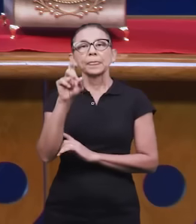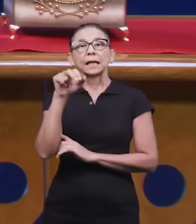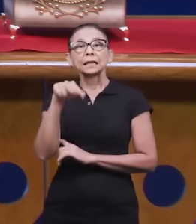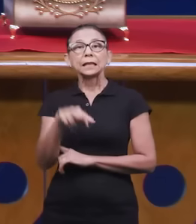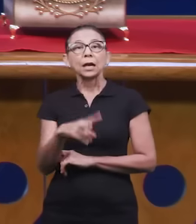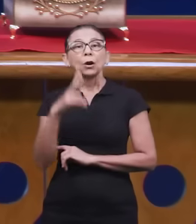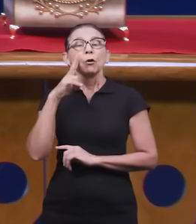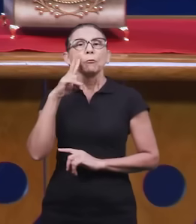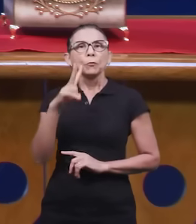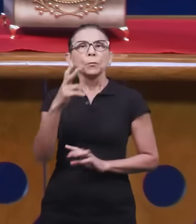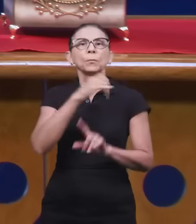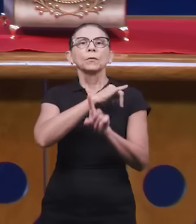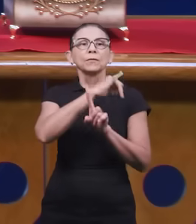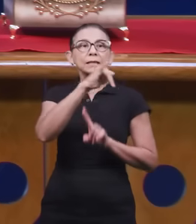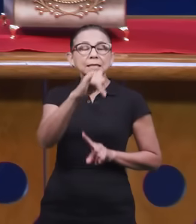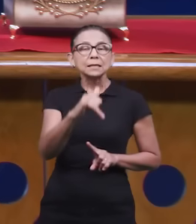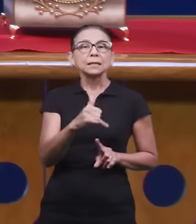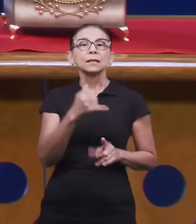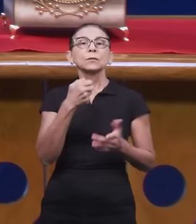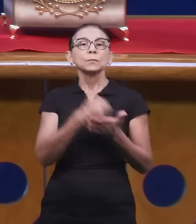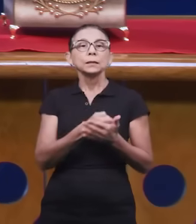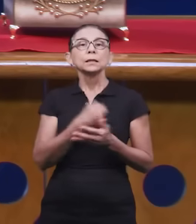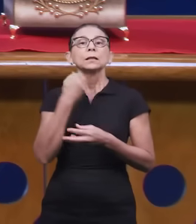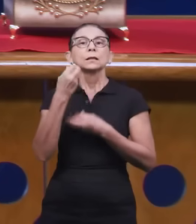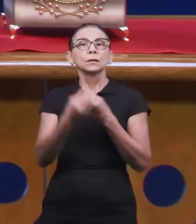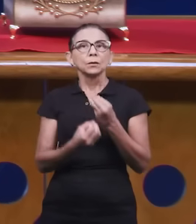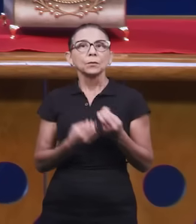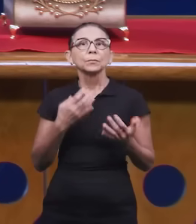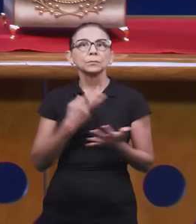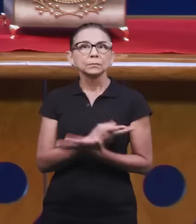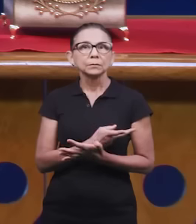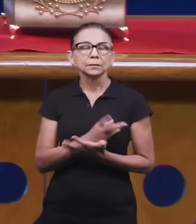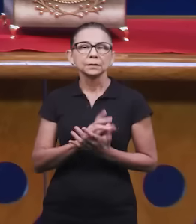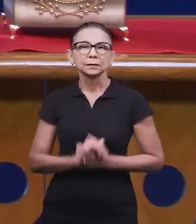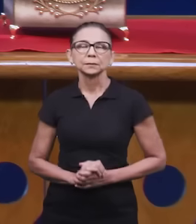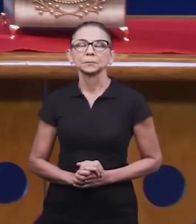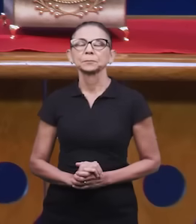Daniel viu a profecia sim. E como aconteceu?